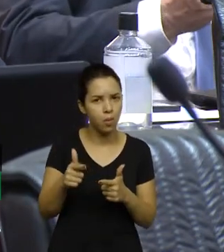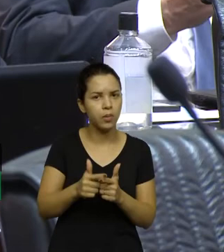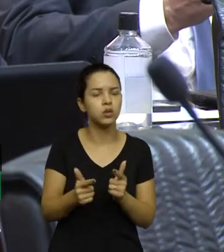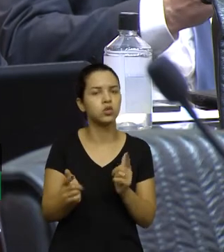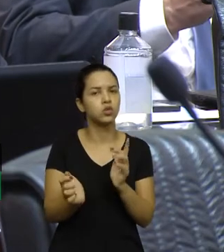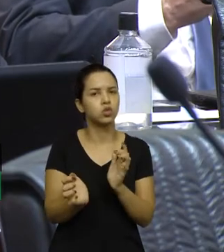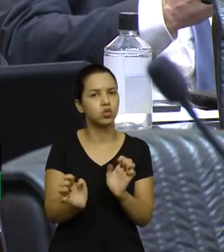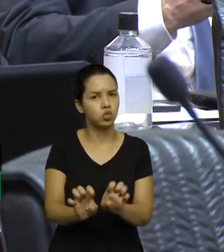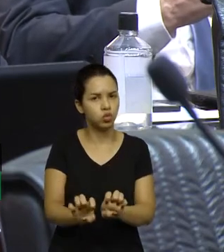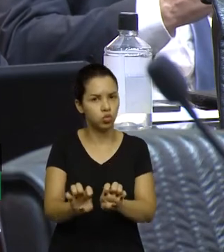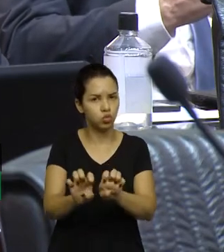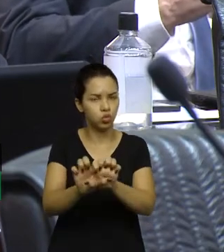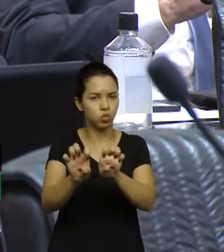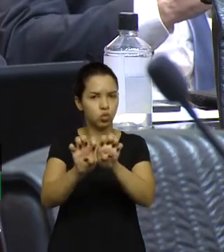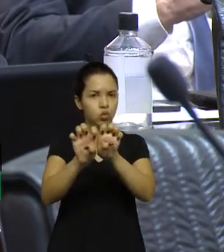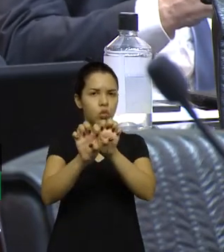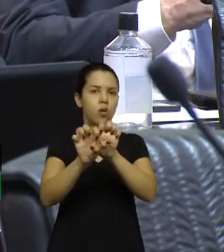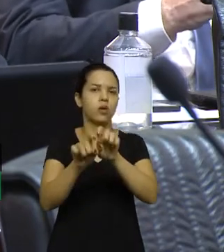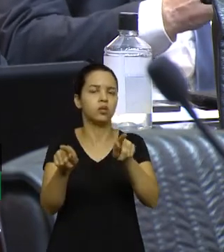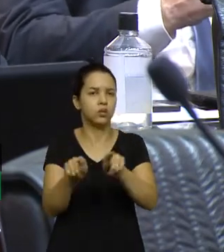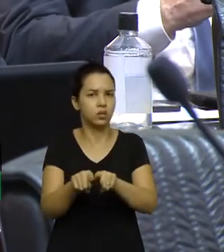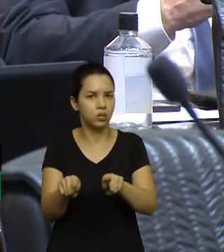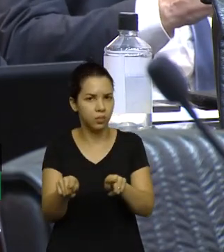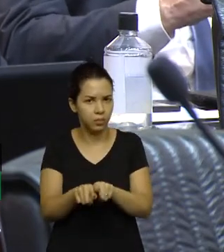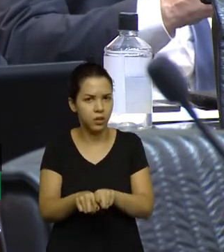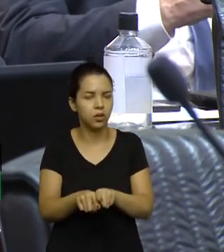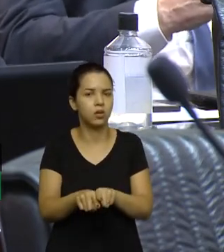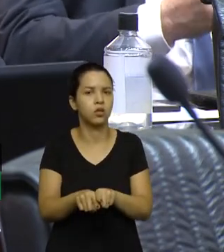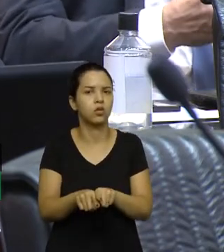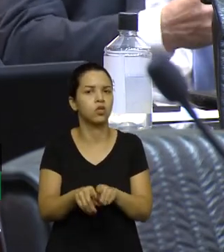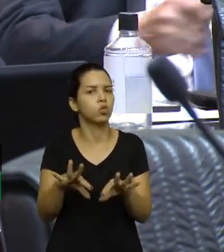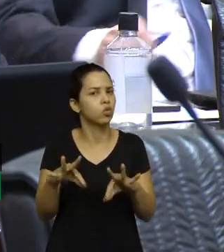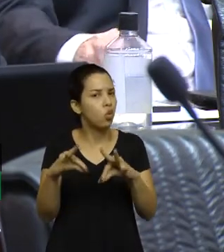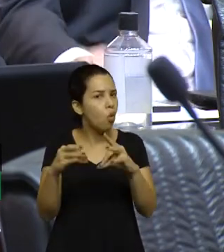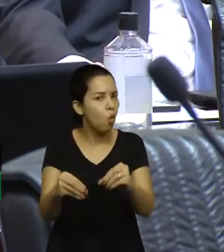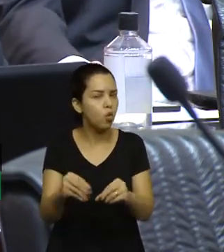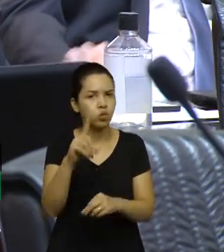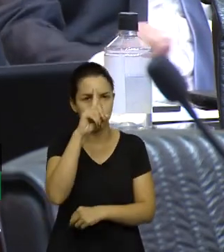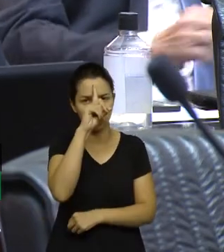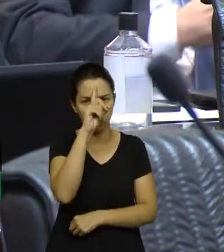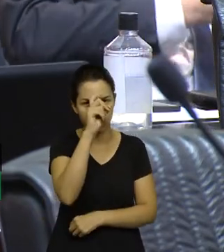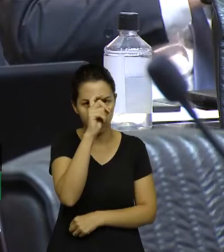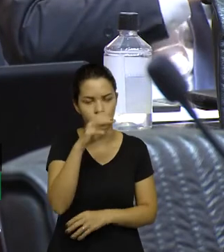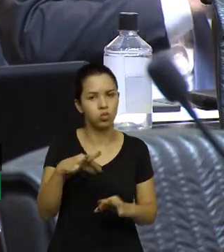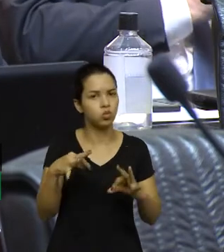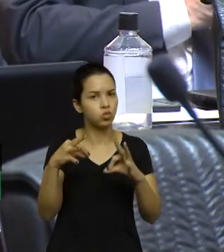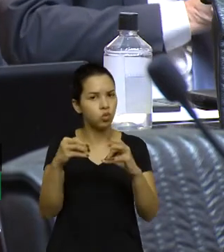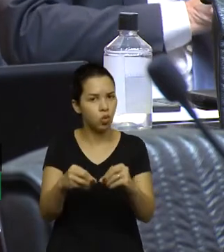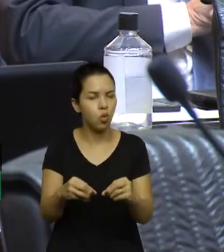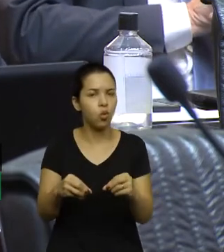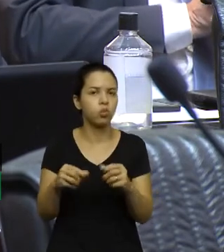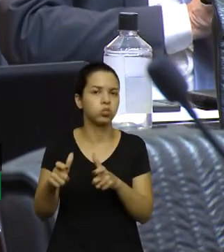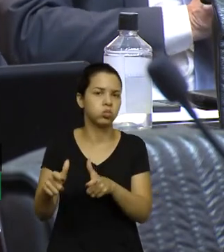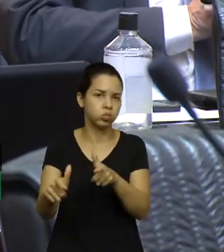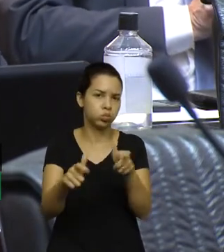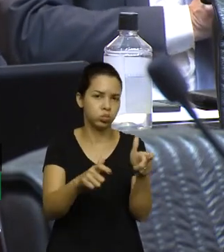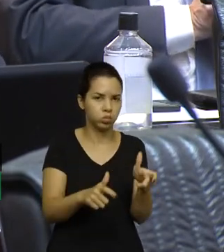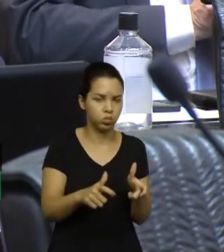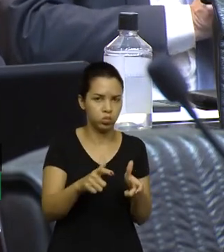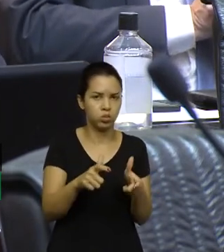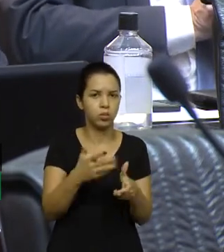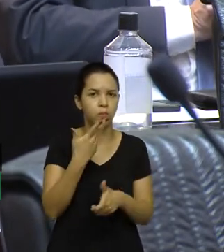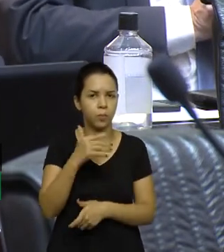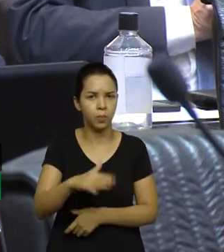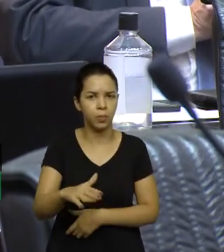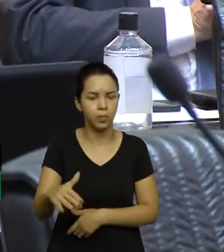estruturais estão em todos os hospitais e em todas as unidades pediátricas do nosso Estado. Só não